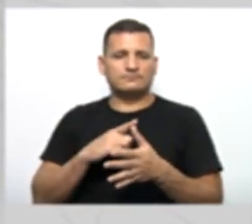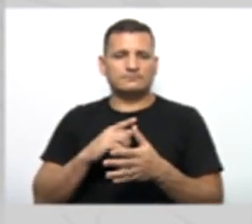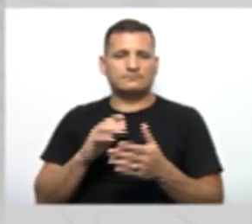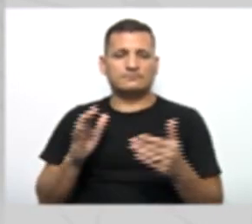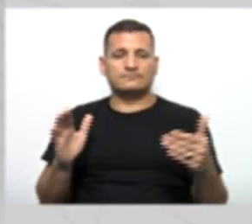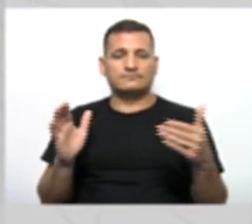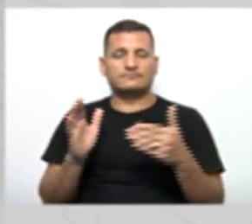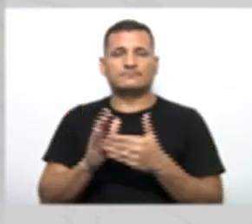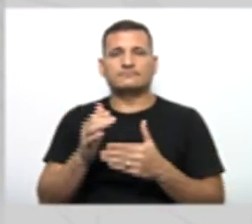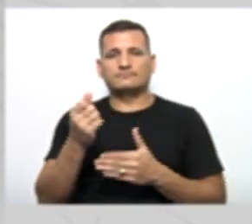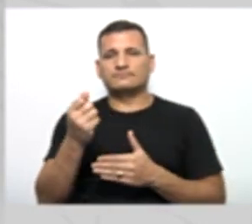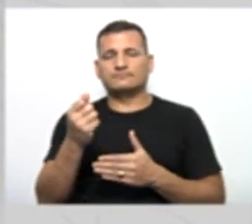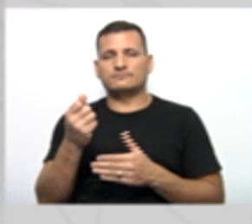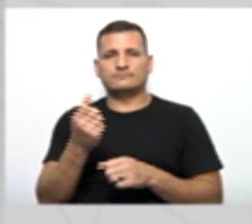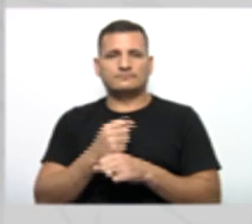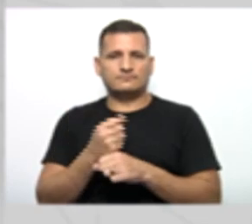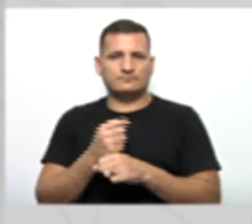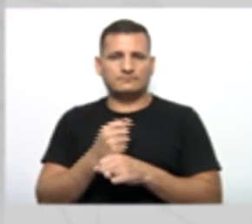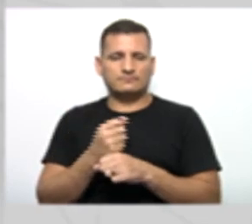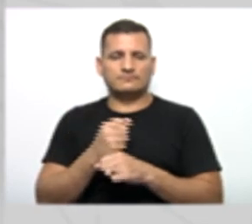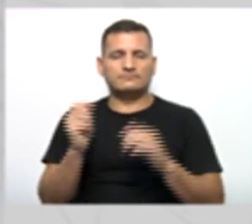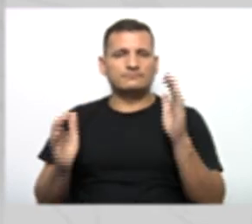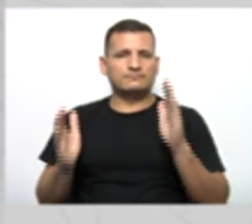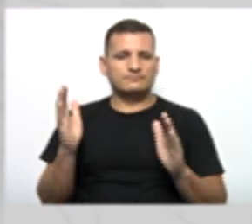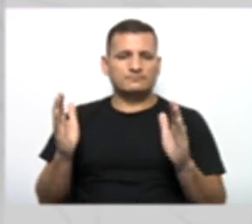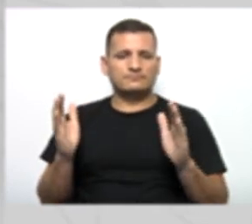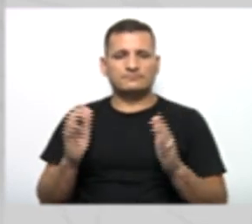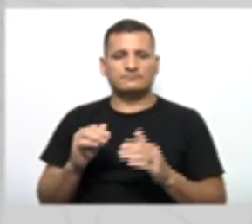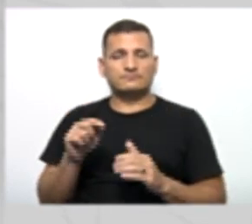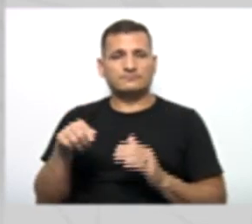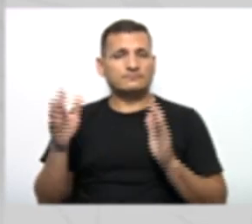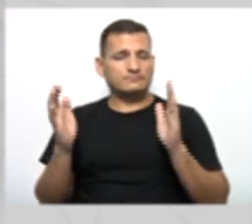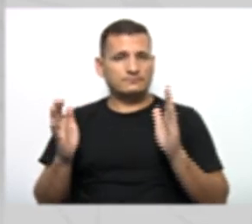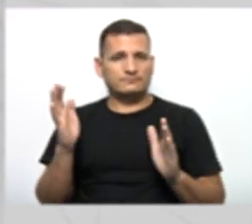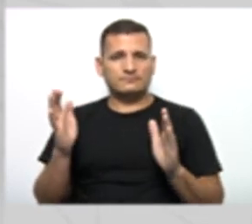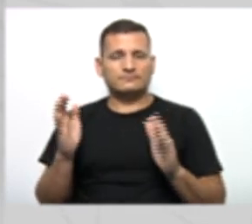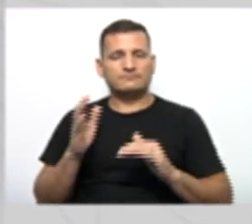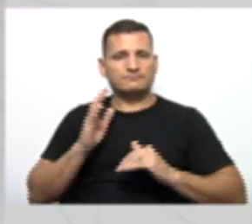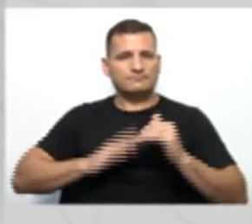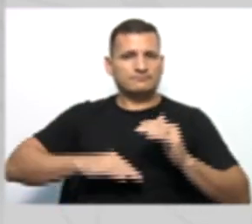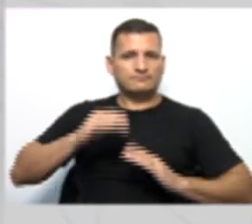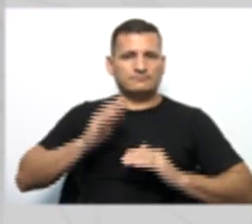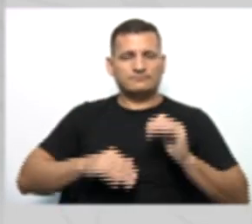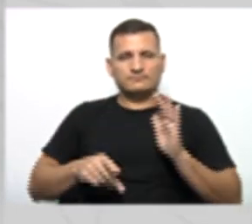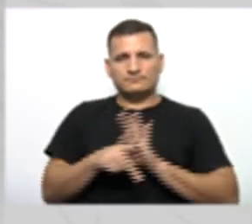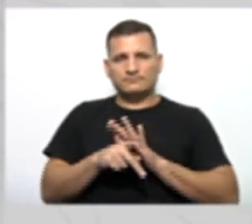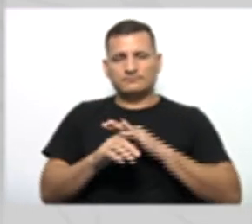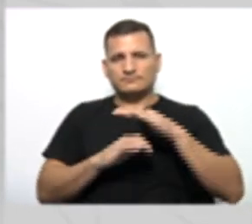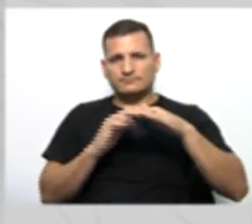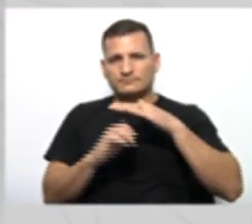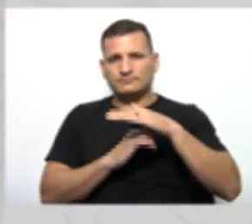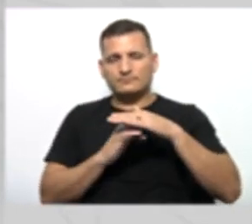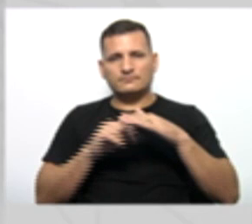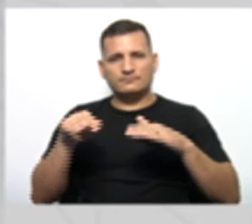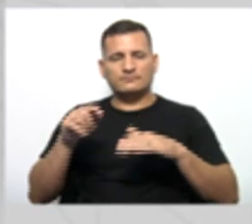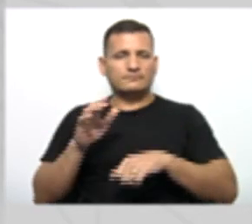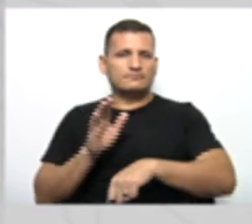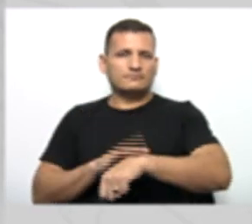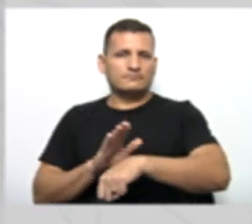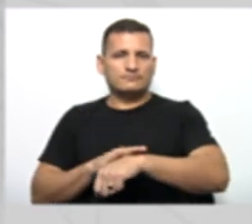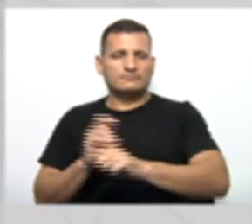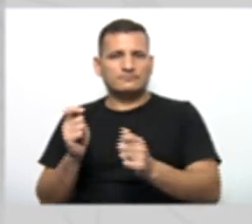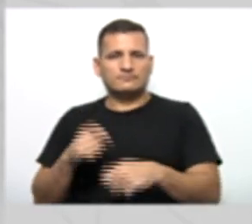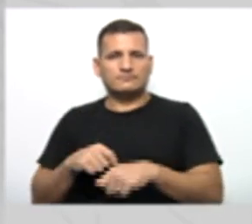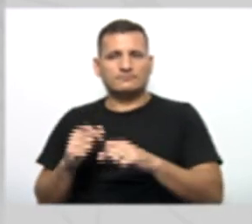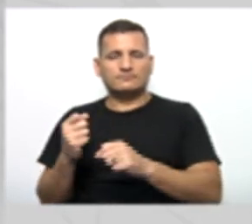até 6 anos de duração. Nesse prazo, o empresário vai ter o tempo para ele construir a empresa